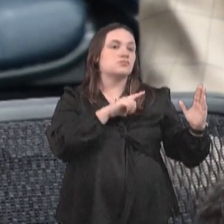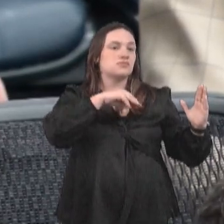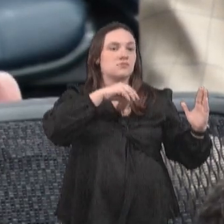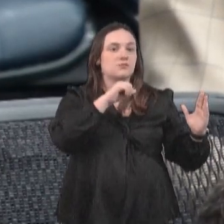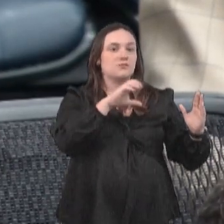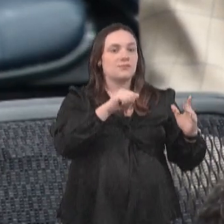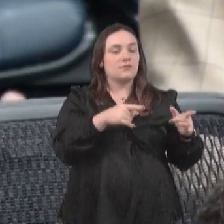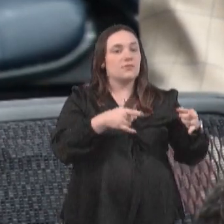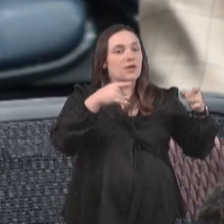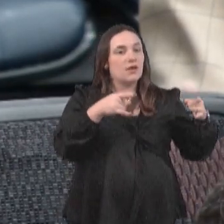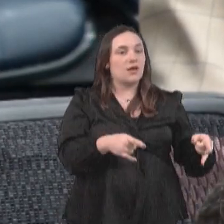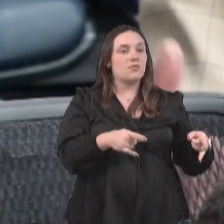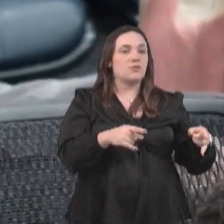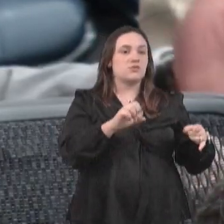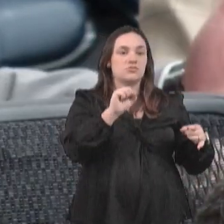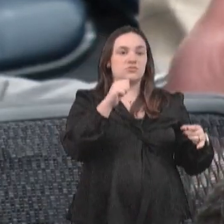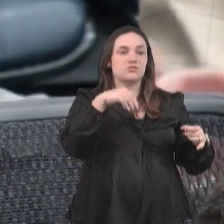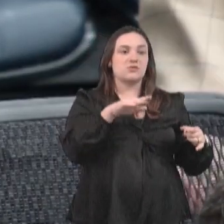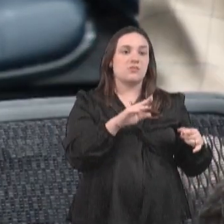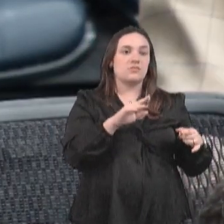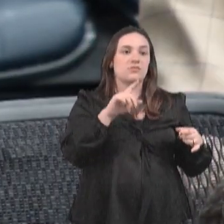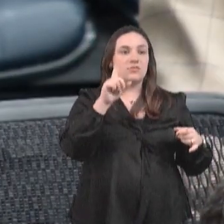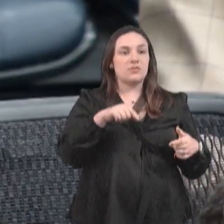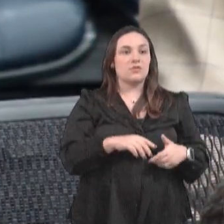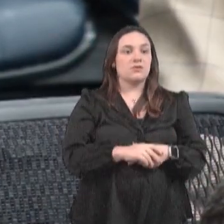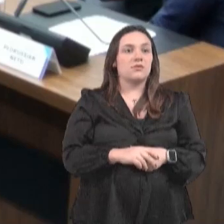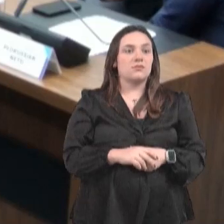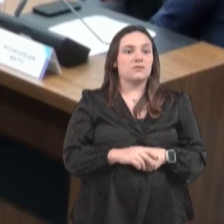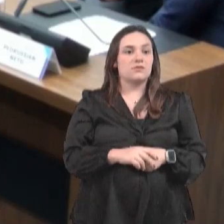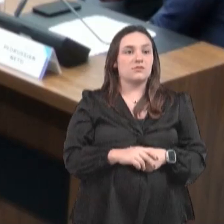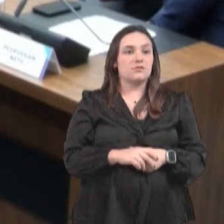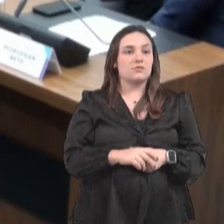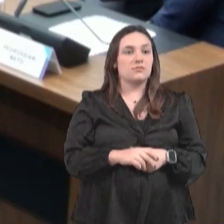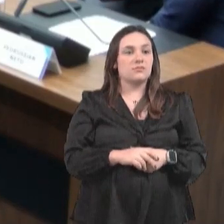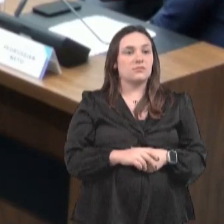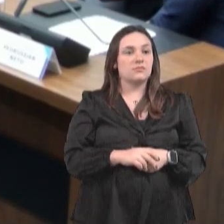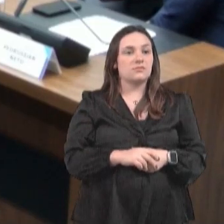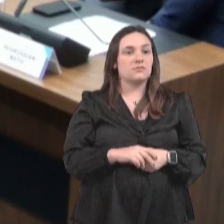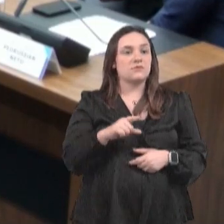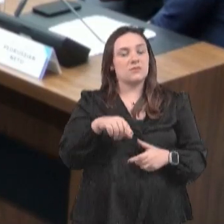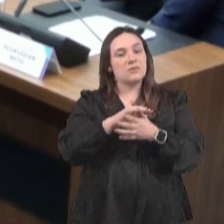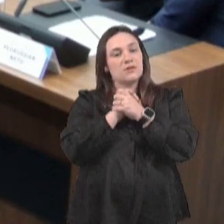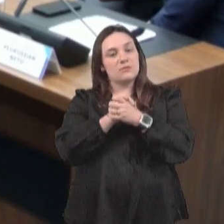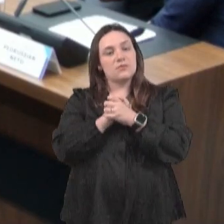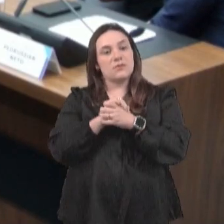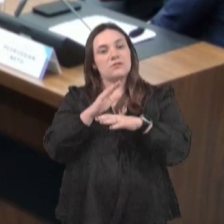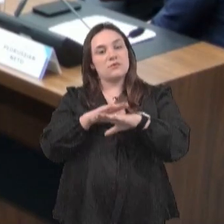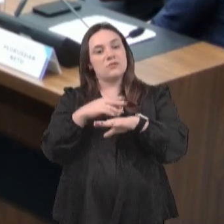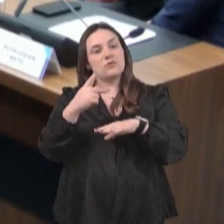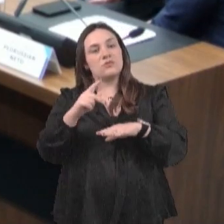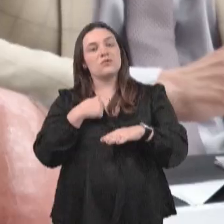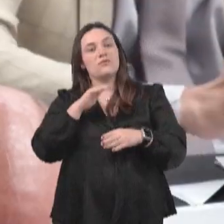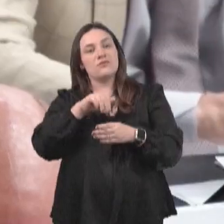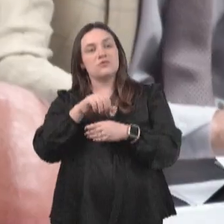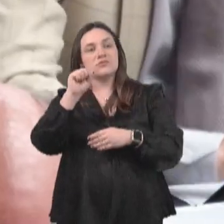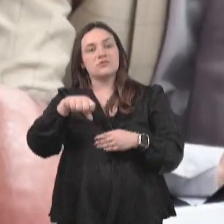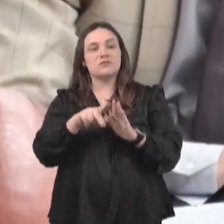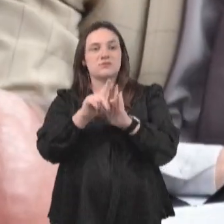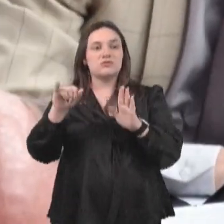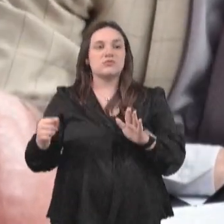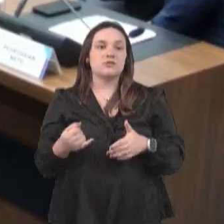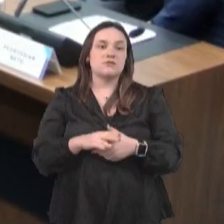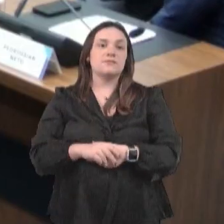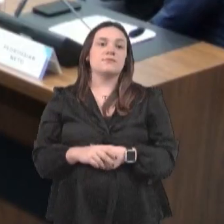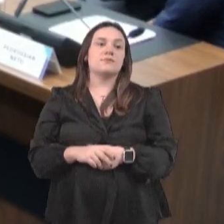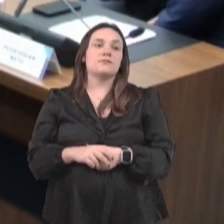para socorrer, e eu tenho certeza que nisso nós estaremos salvando vidas. Então, parabéns pela autoria e não tenho dúvida em votar sim nesse projeto.